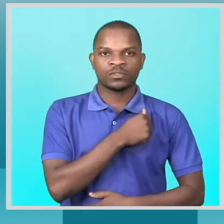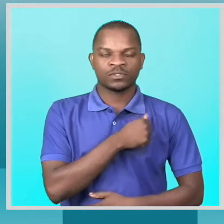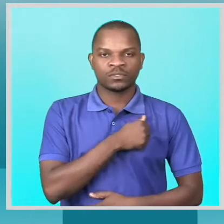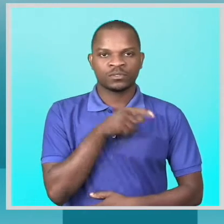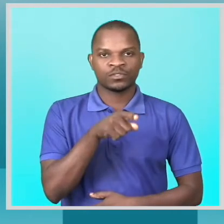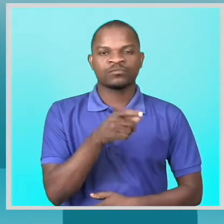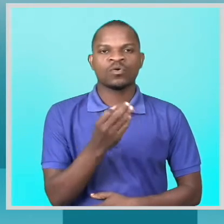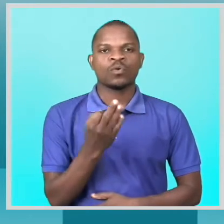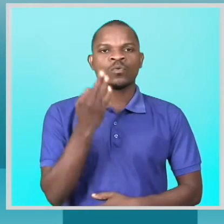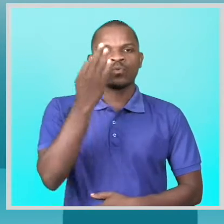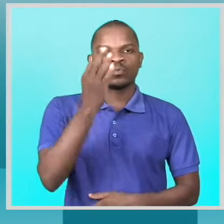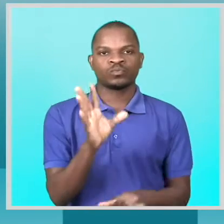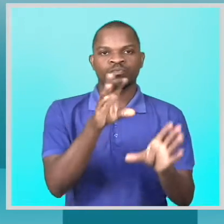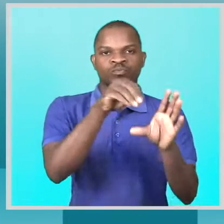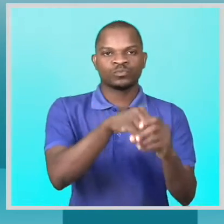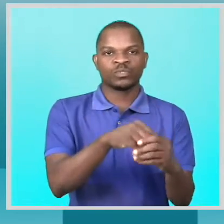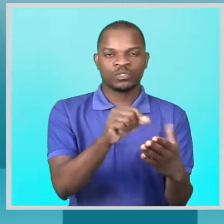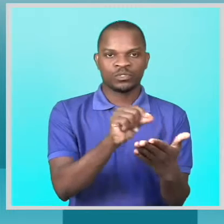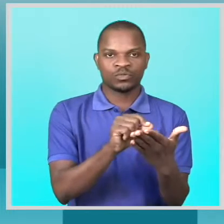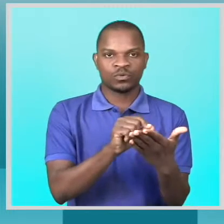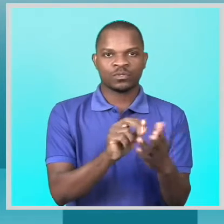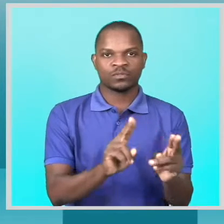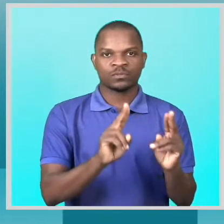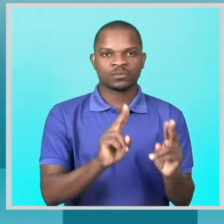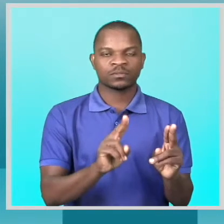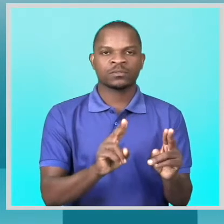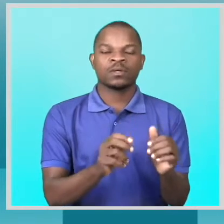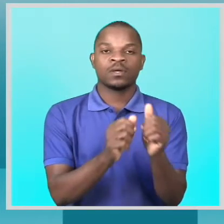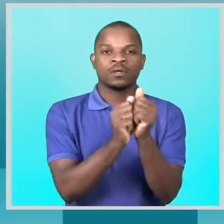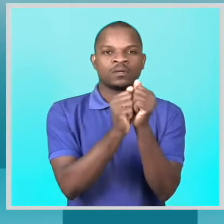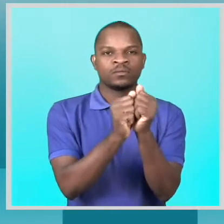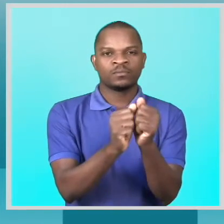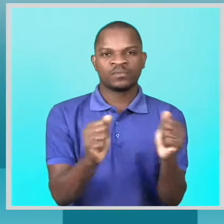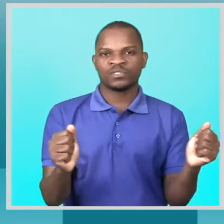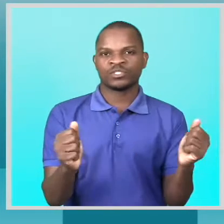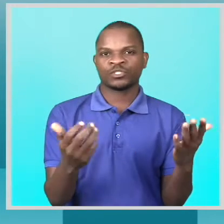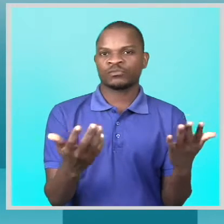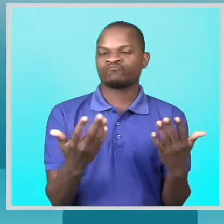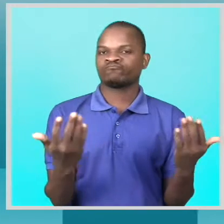gostaria que elas fossem à escola, né?